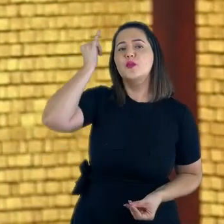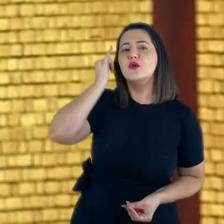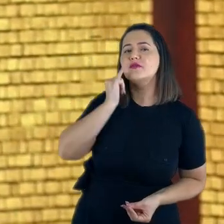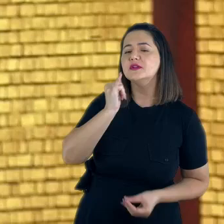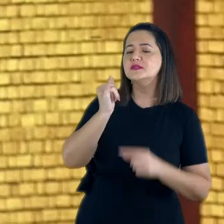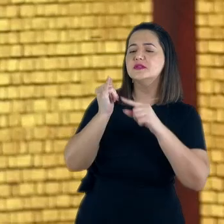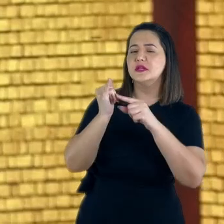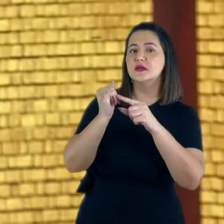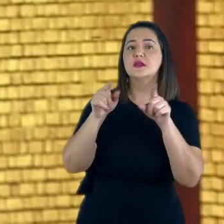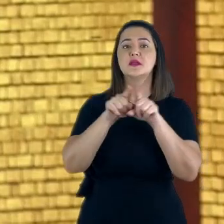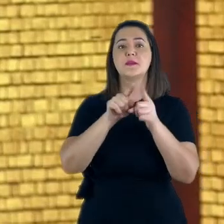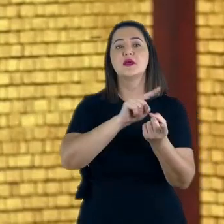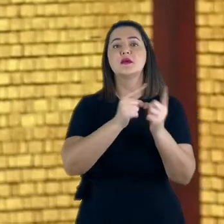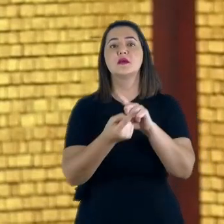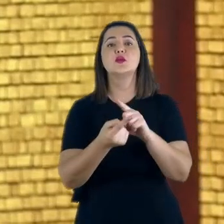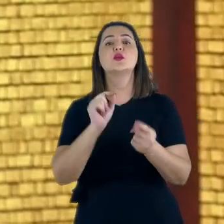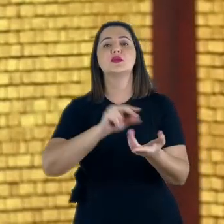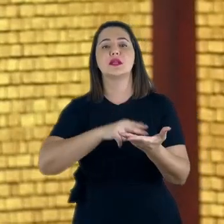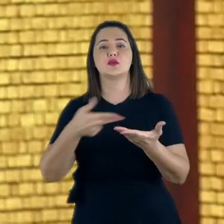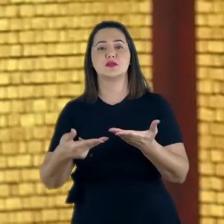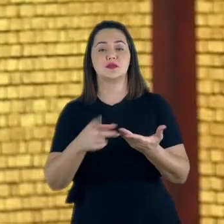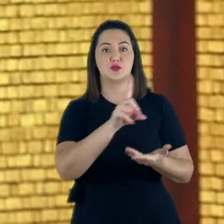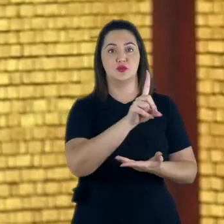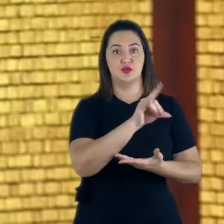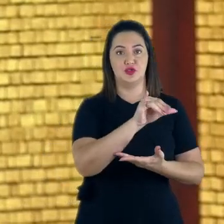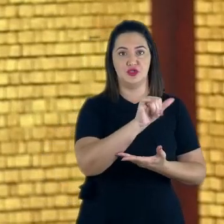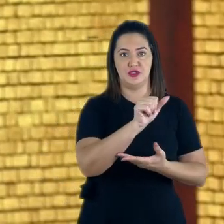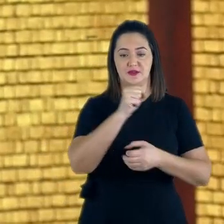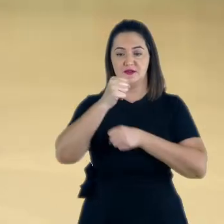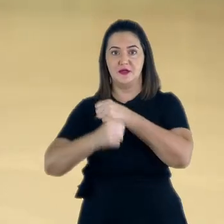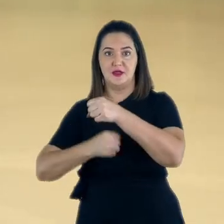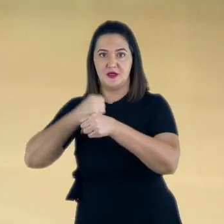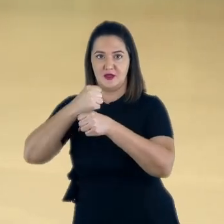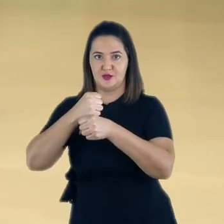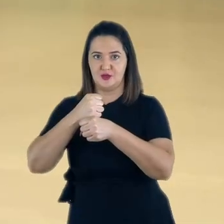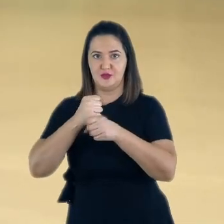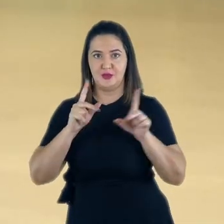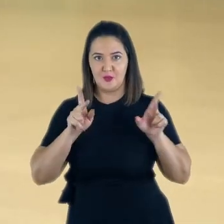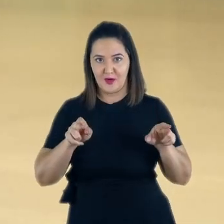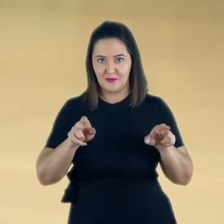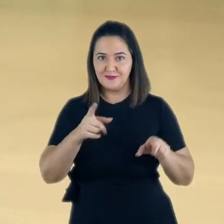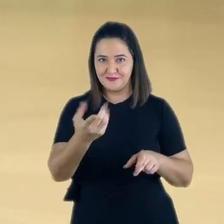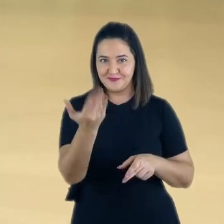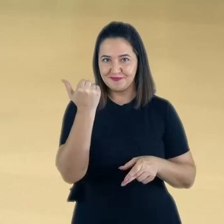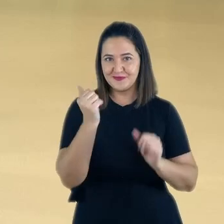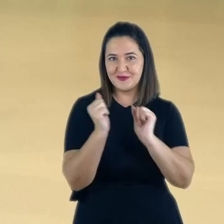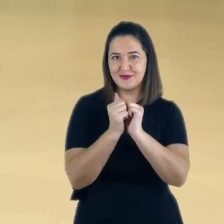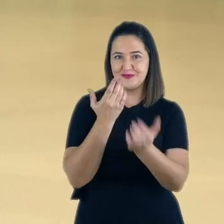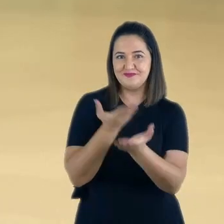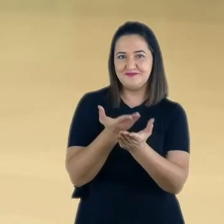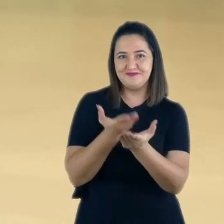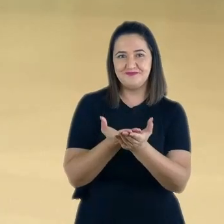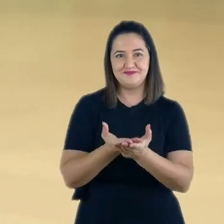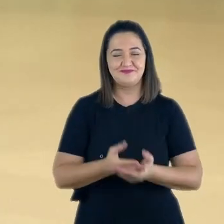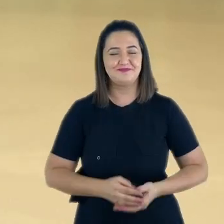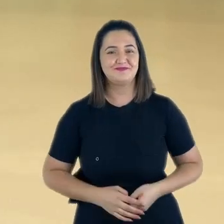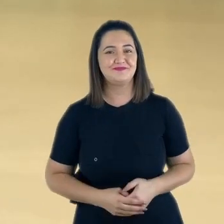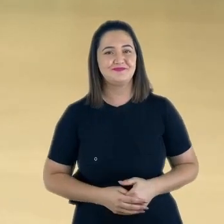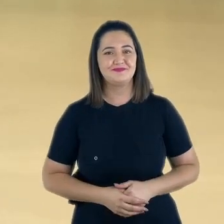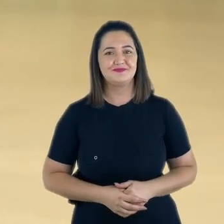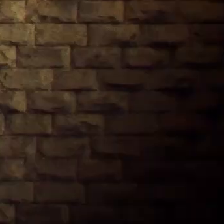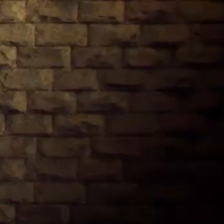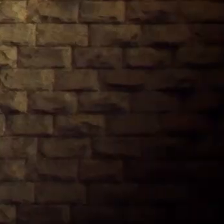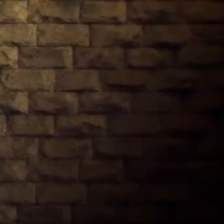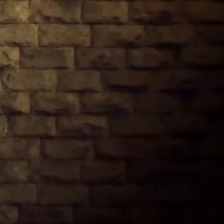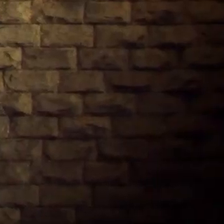famoso método dia-ano, que eu fiz menção rápida no programa anterior. Eu tenho muita coisa para passar para você, então não sai daí porque Evidências volta